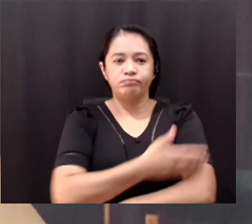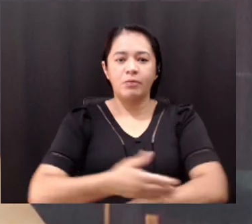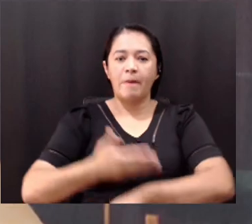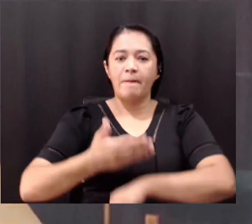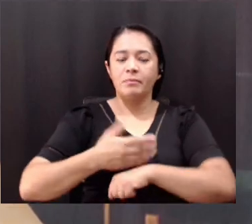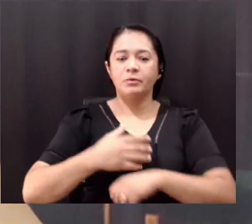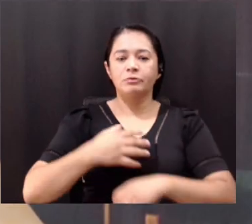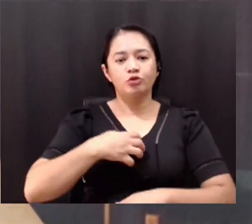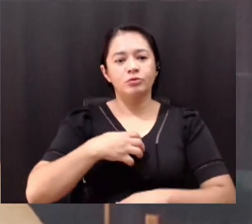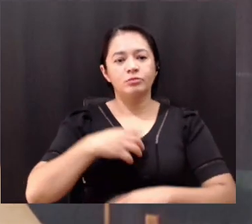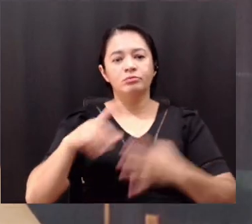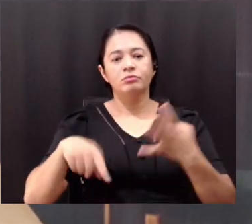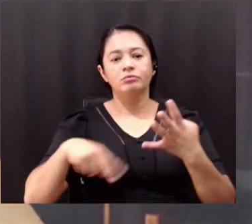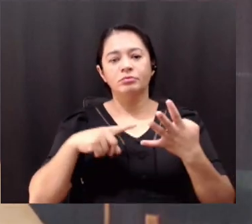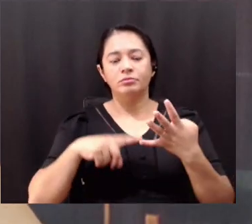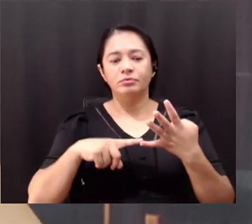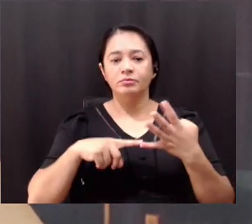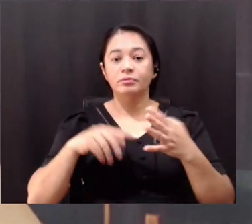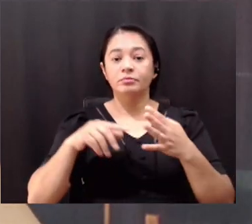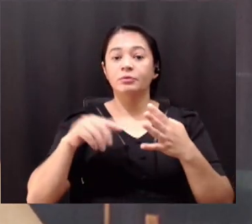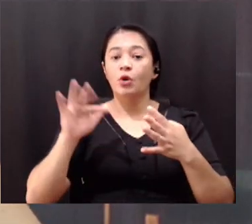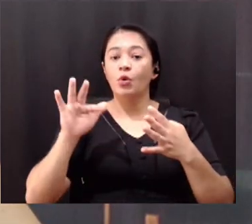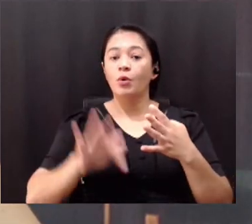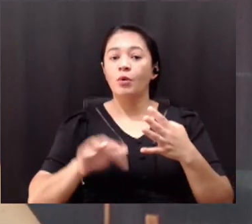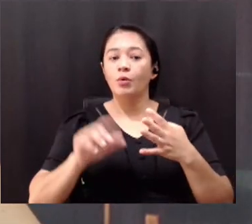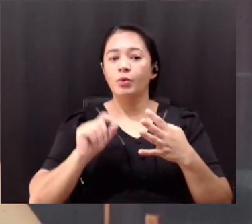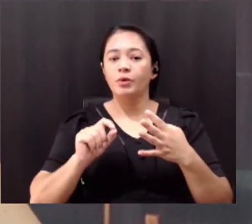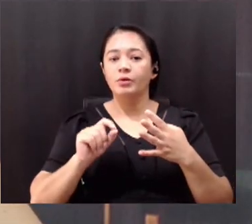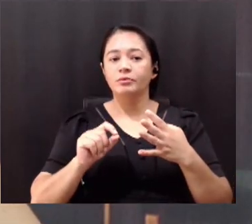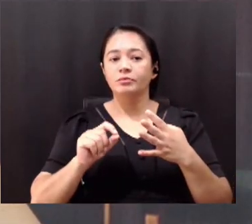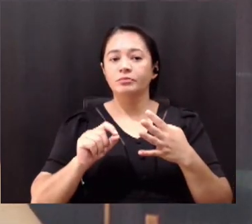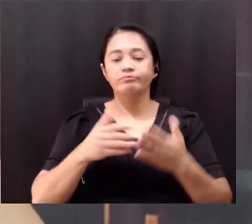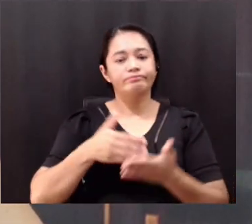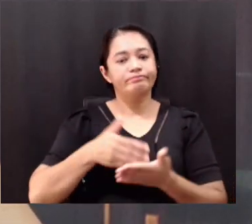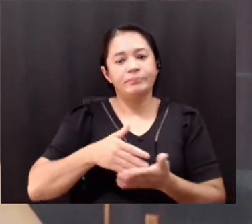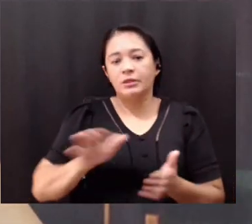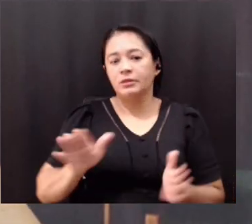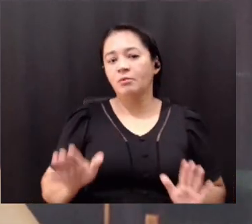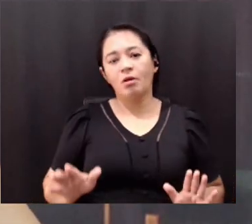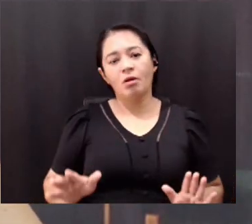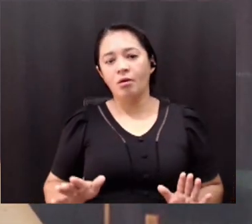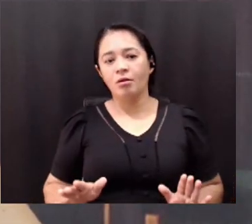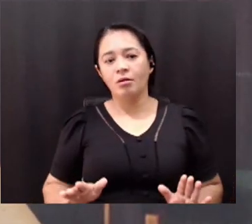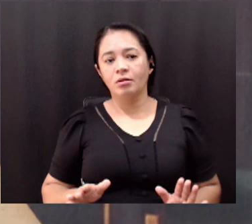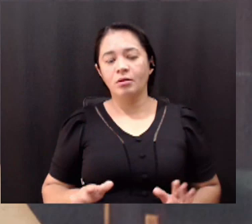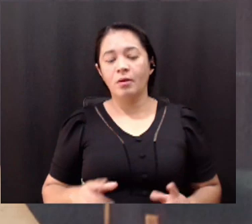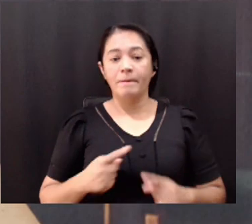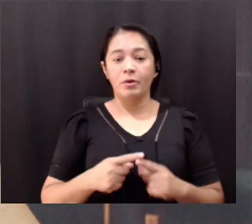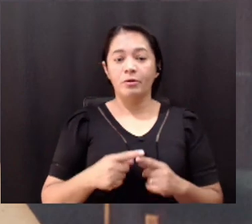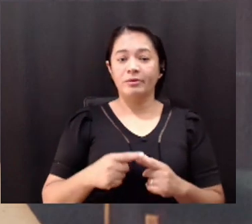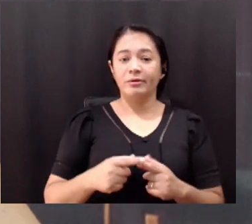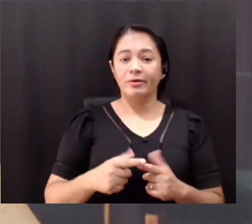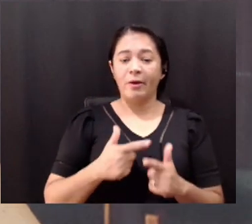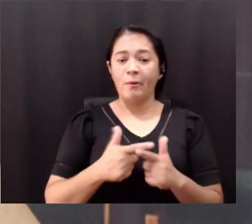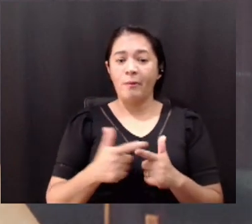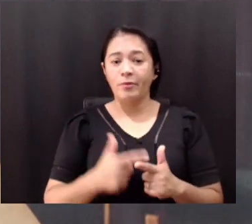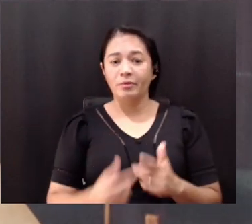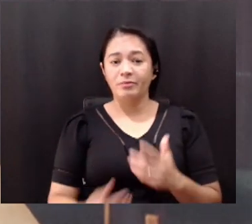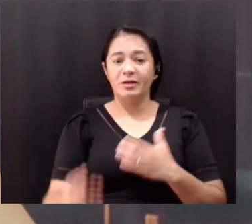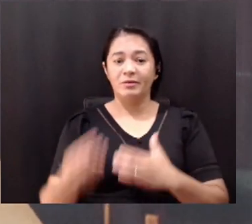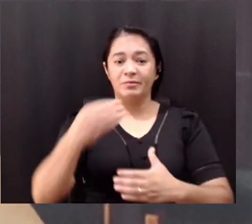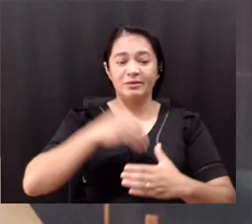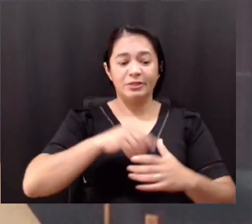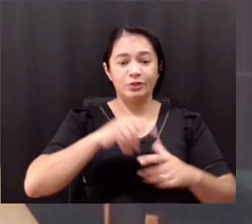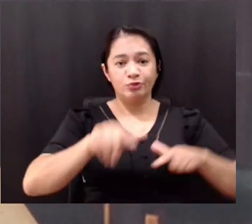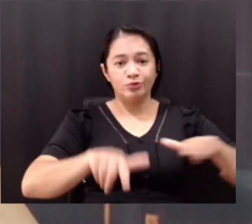o passo final, não existe outro, senão o desligamento daquela pessoa que está causando um dano ao ambiente de trabalho onde